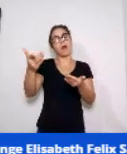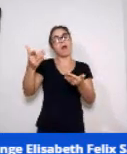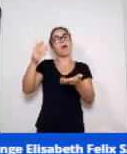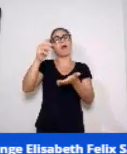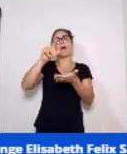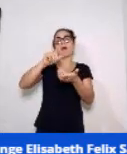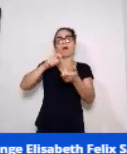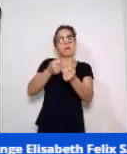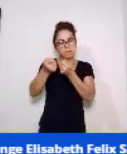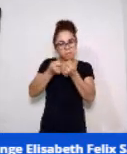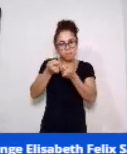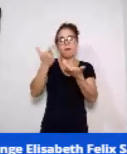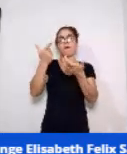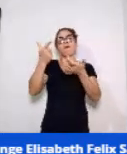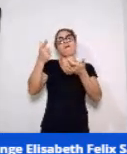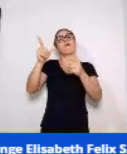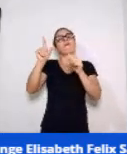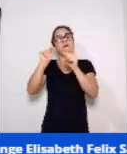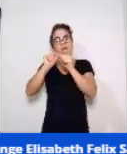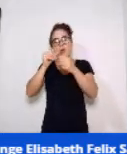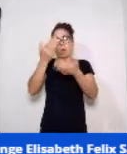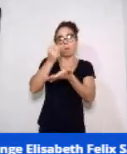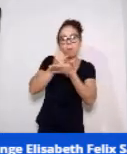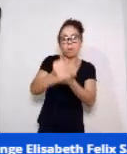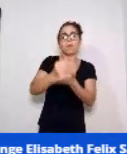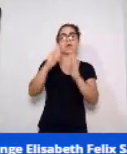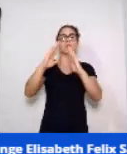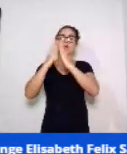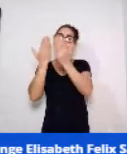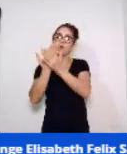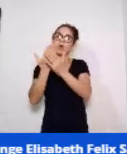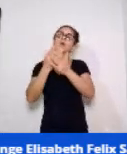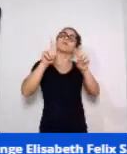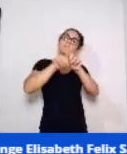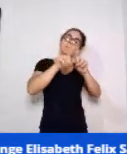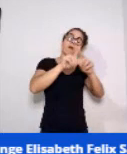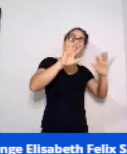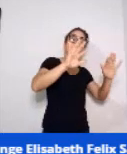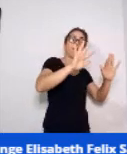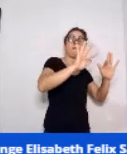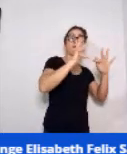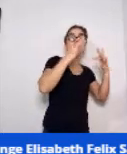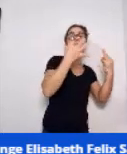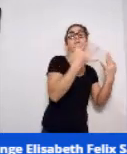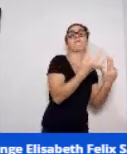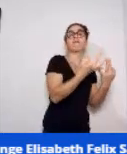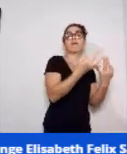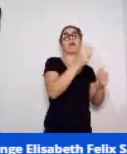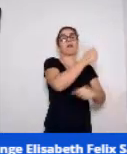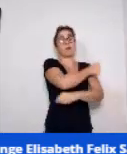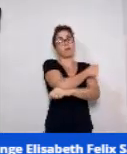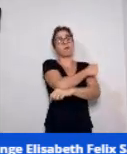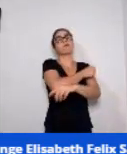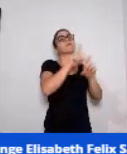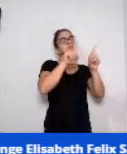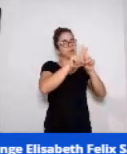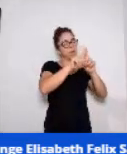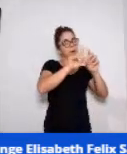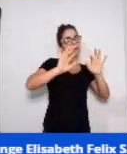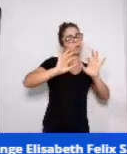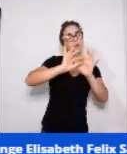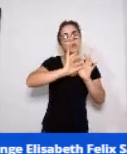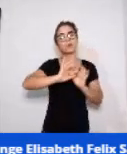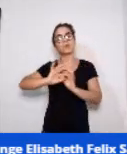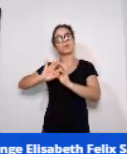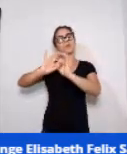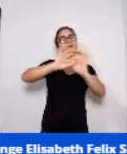nossa gratidão aos nossos alunos e familiares que entenderam esse momento que a gente está vivendo e somaram forças para poder